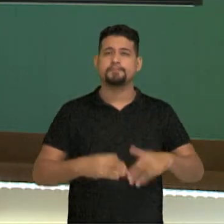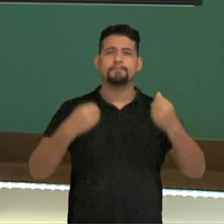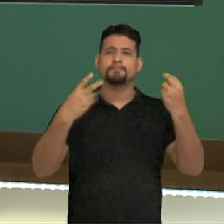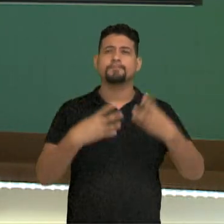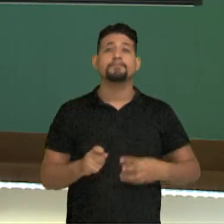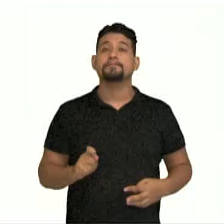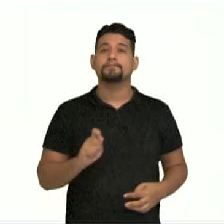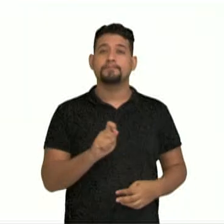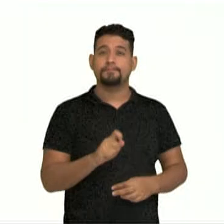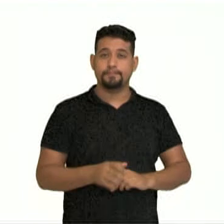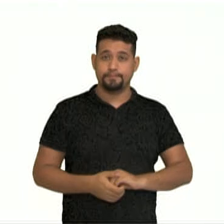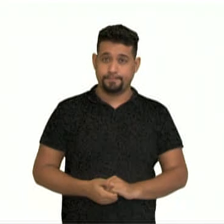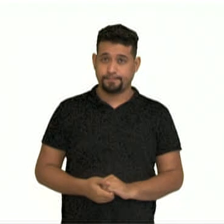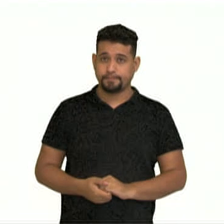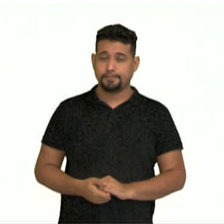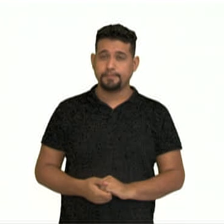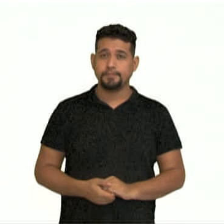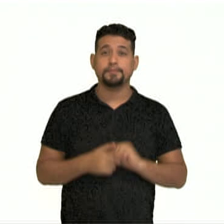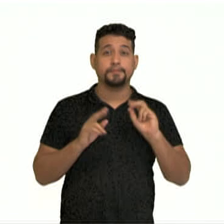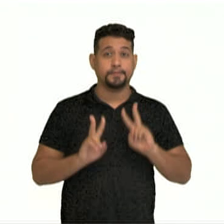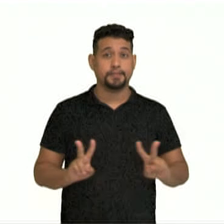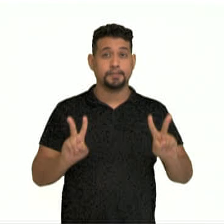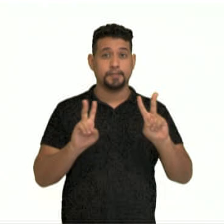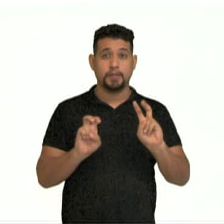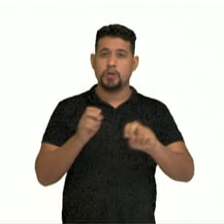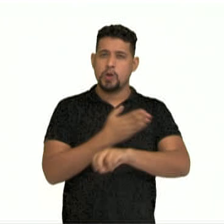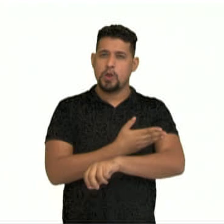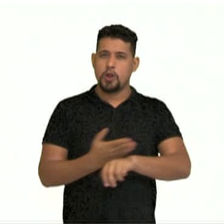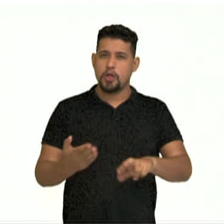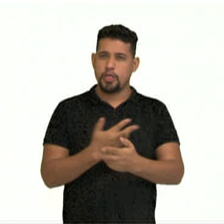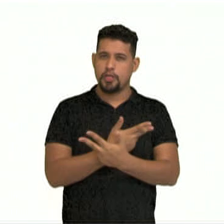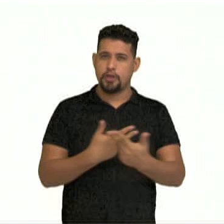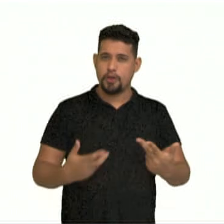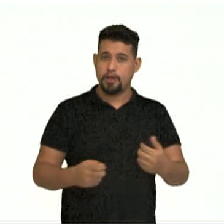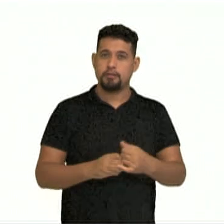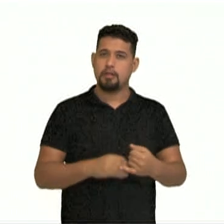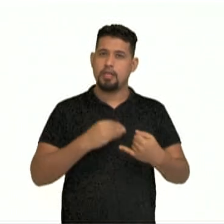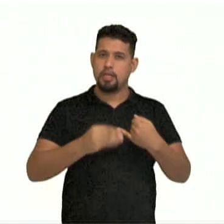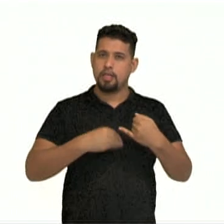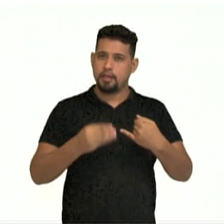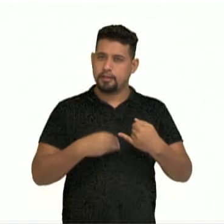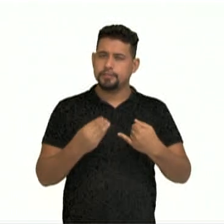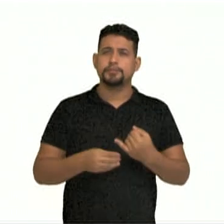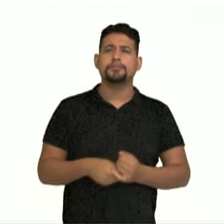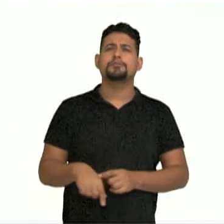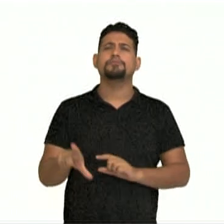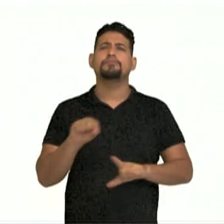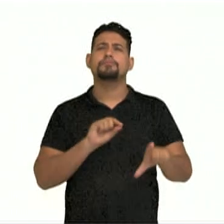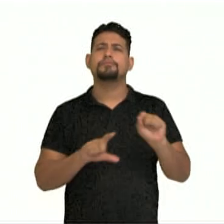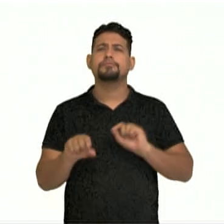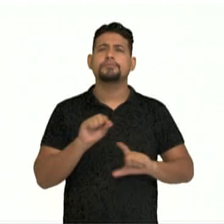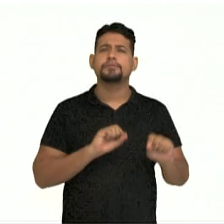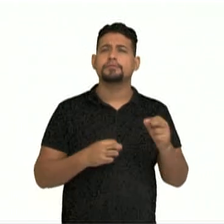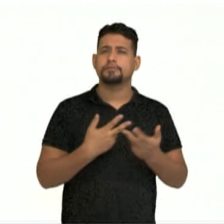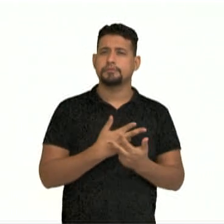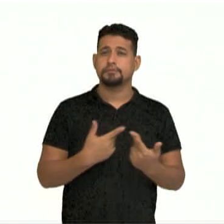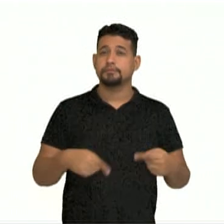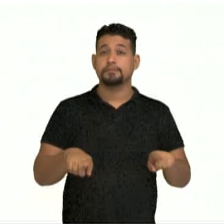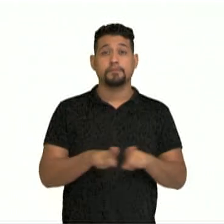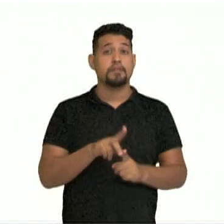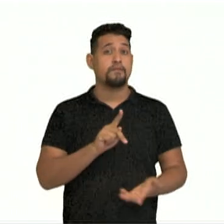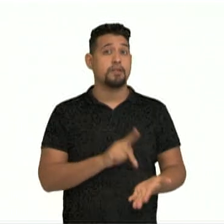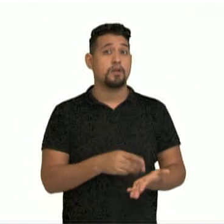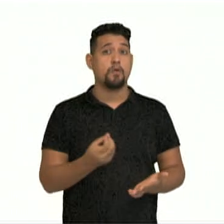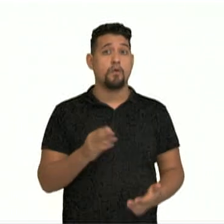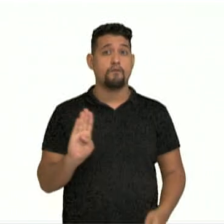seguinte: a respeito do comportamento dos condutores isolantes, julgue os itens a seguir como